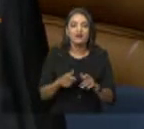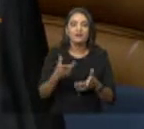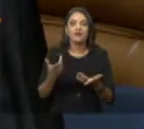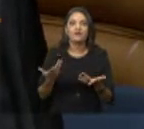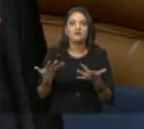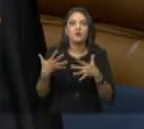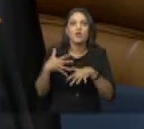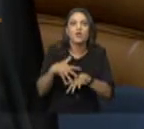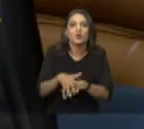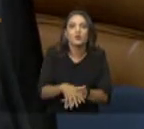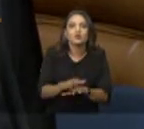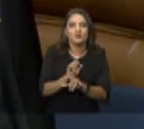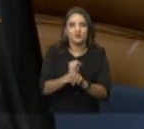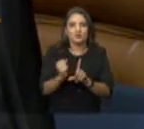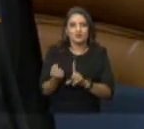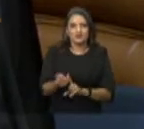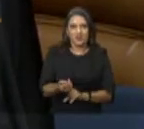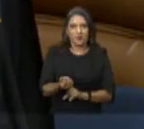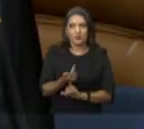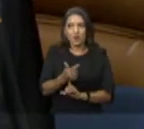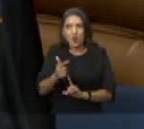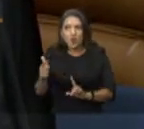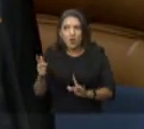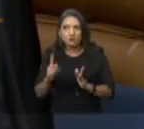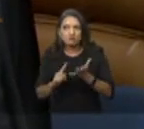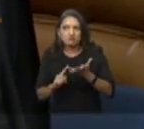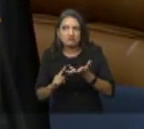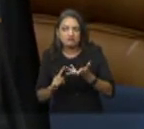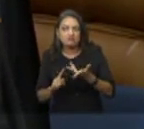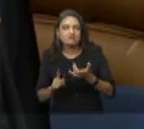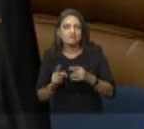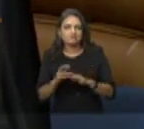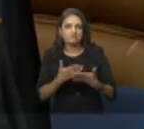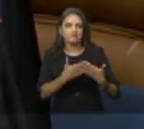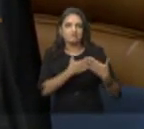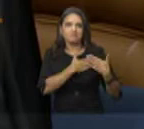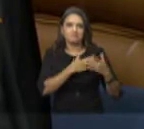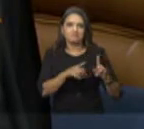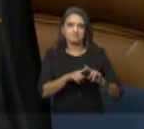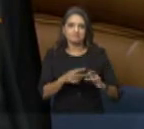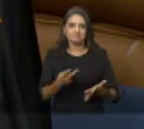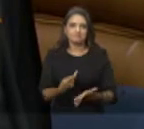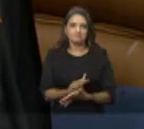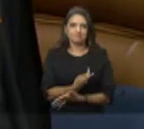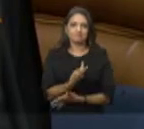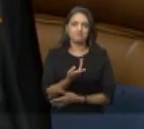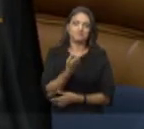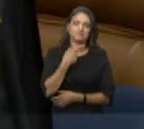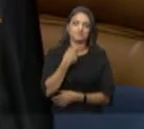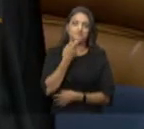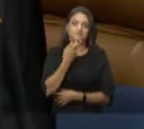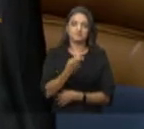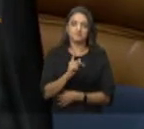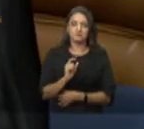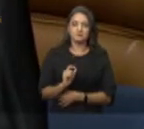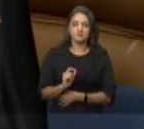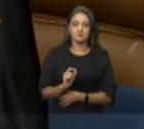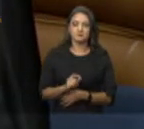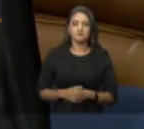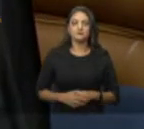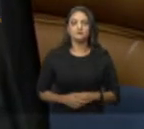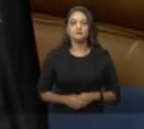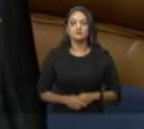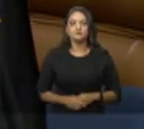inclusão social e quero então dizer se o presidente tenho isto